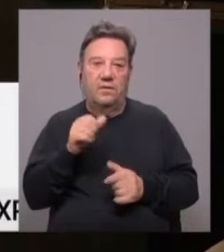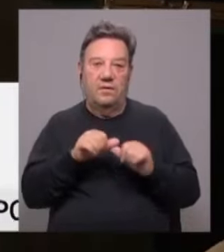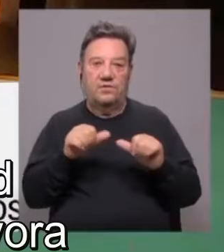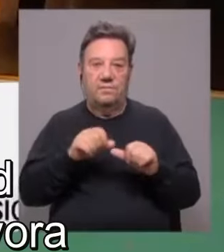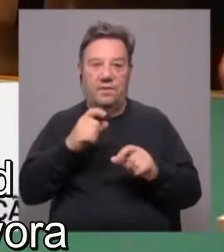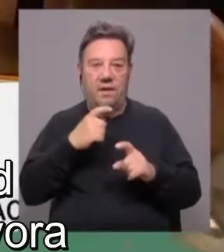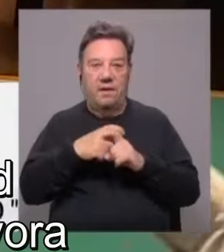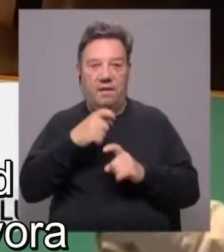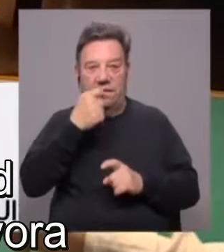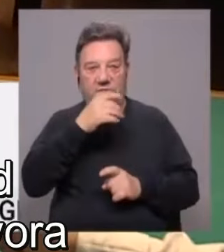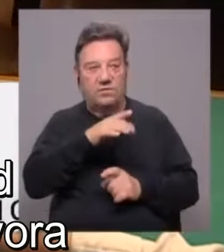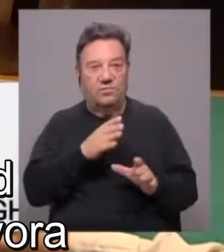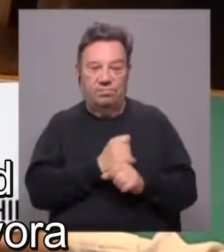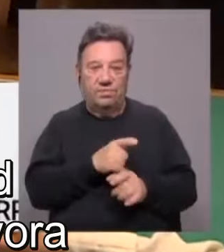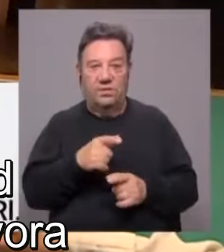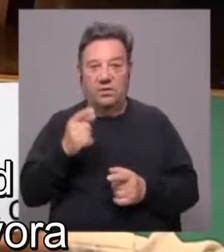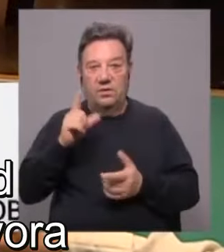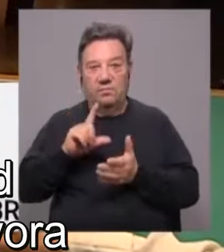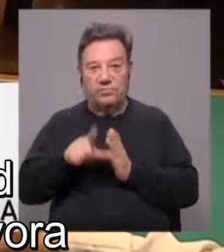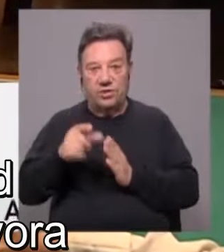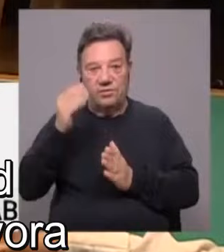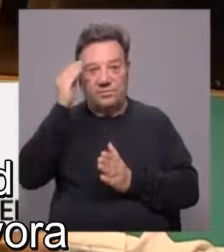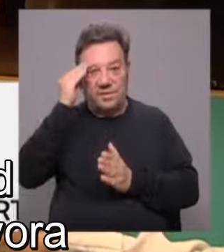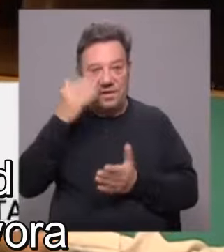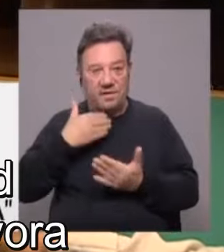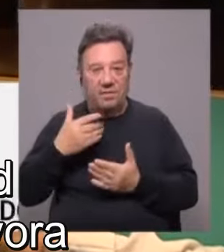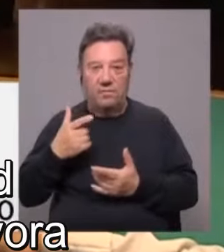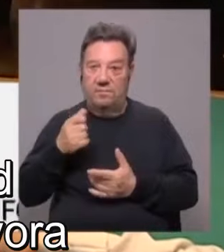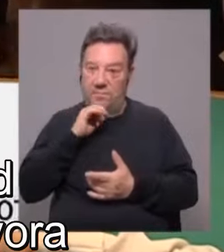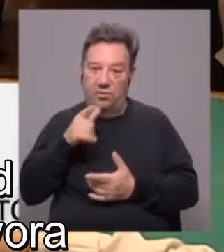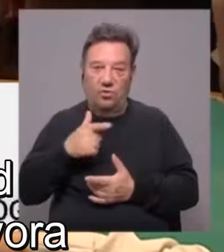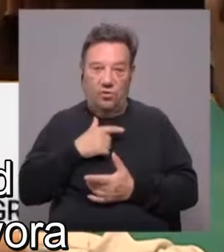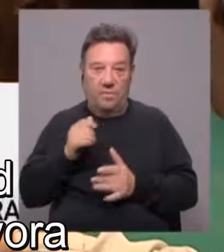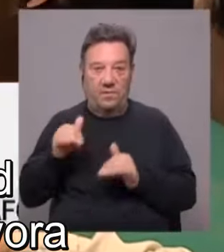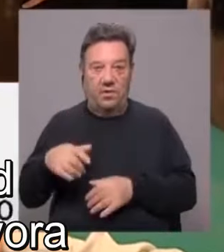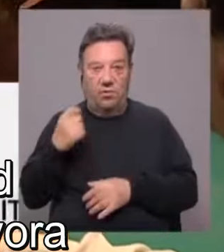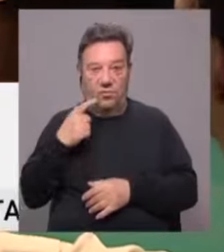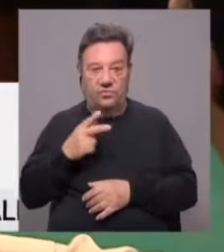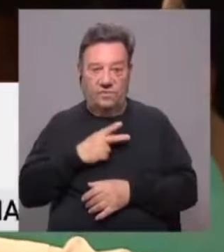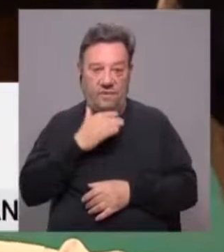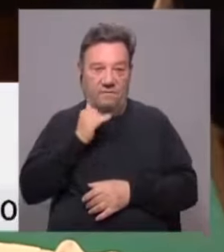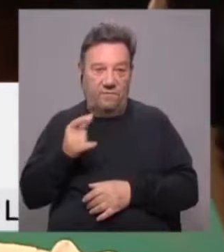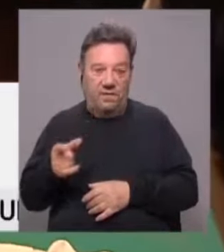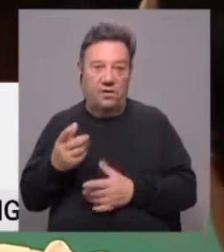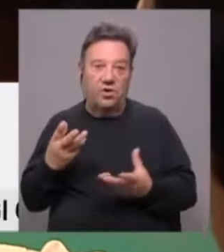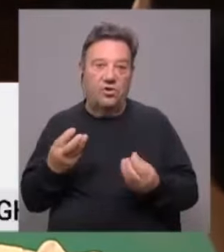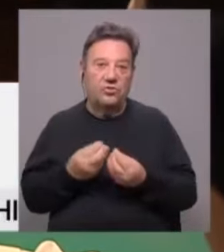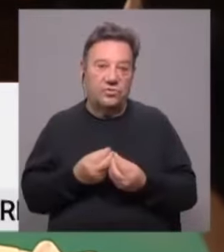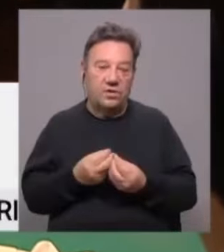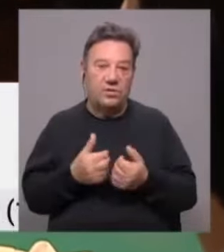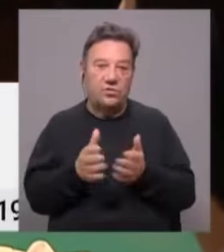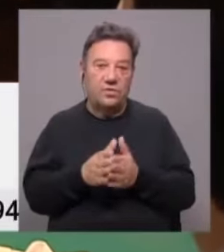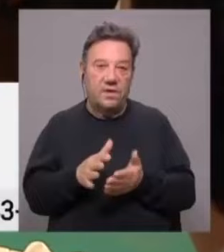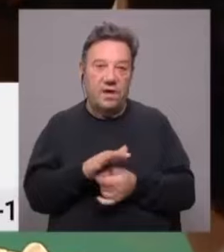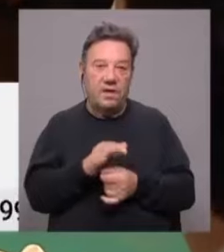o regime nazi. O projeto experimental de teatro permitiu à turma que está a terminar o curso na Universidade de Évora juntar todas